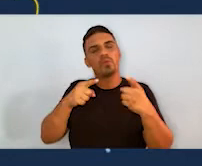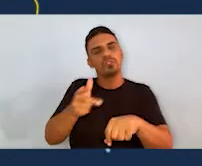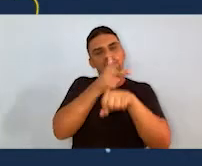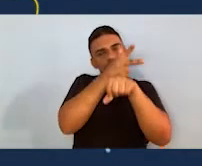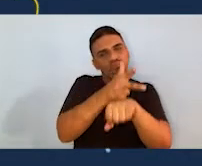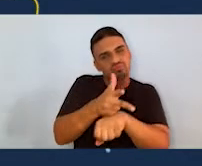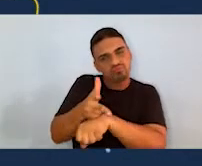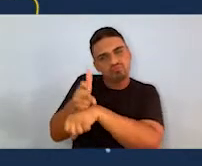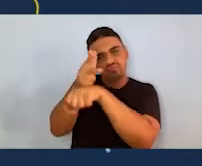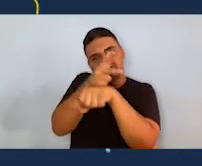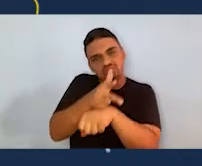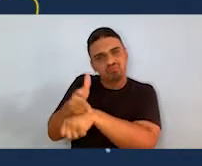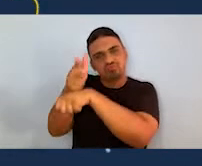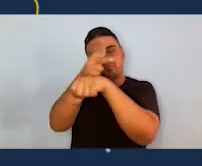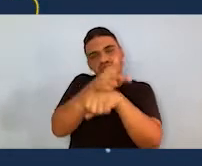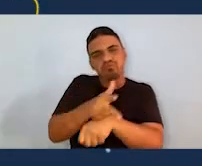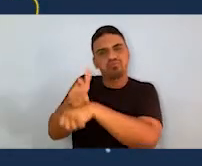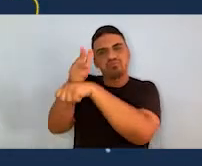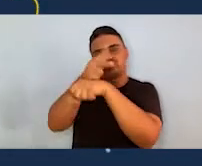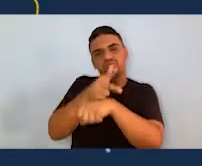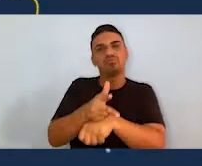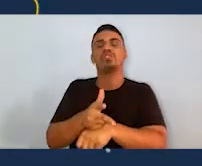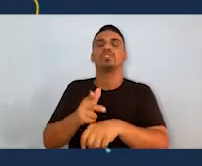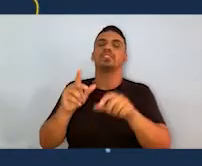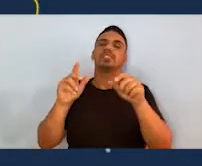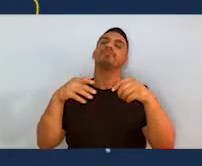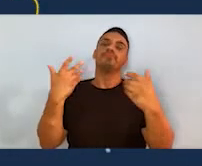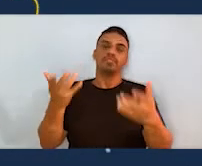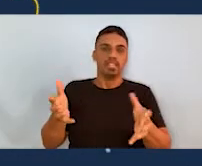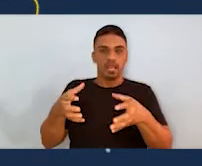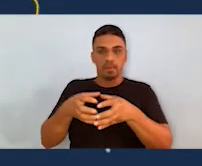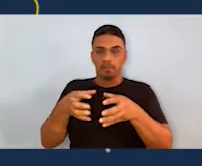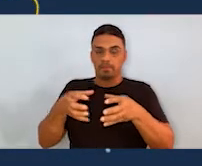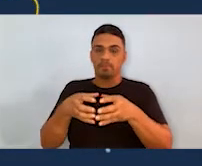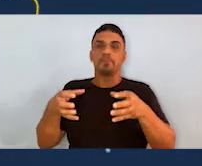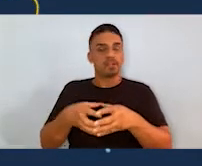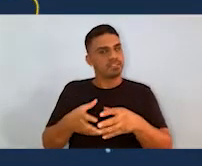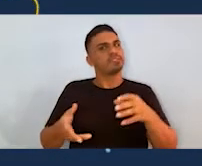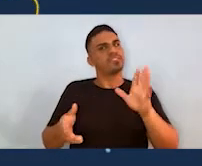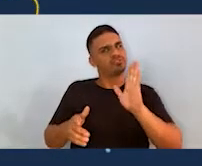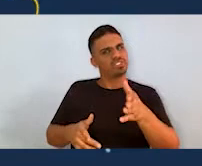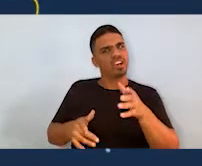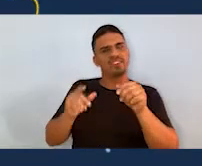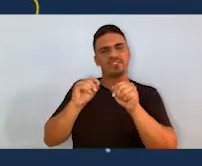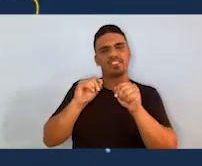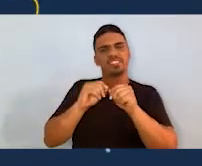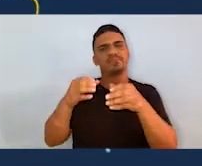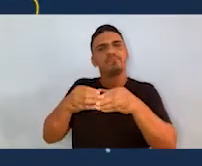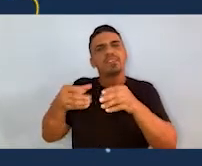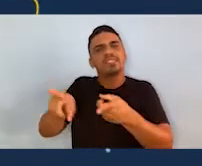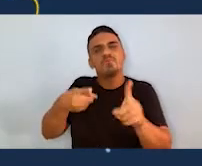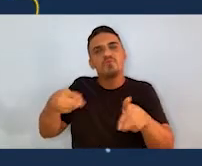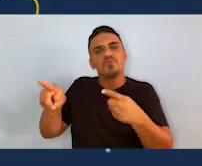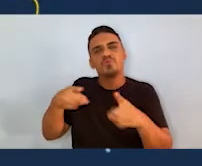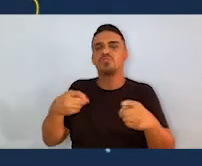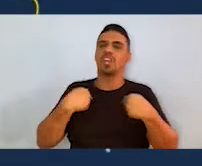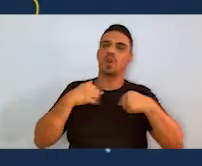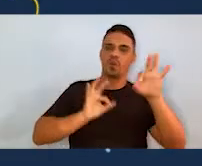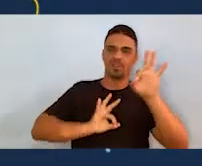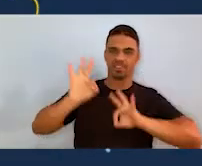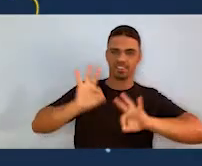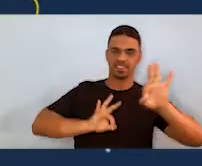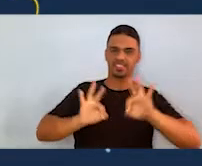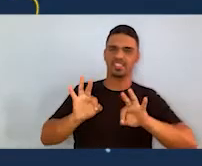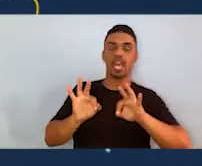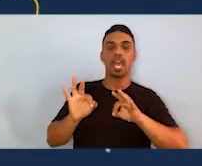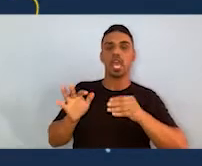no videoclipe do We Come Together da banda Goldfish, é bem legal. Então, assim, fiz pouca coisa, mas foi um